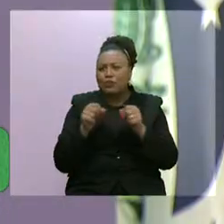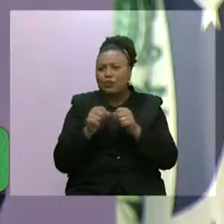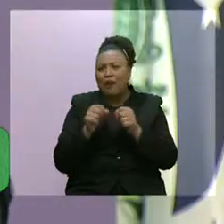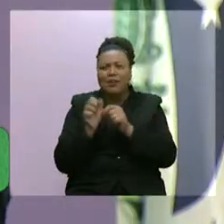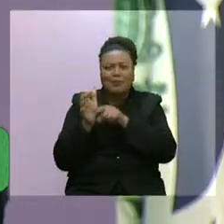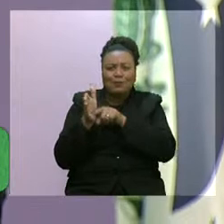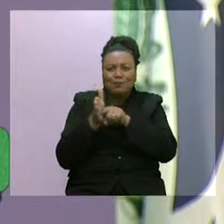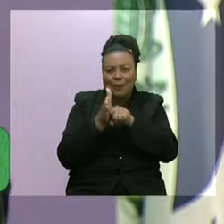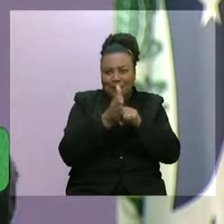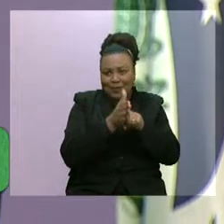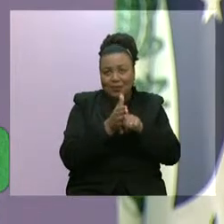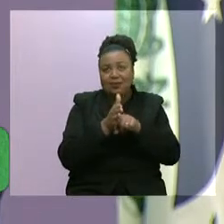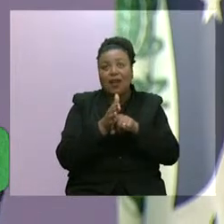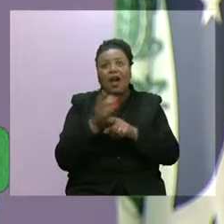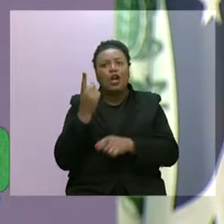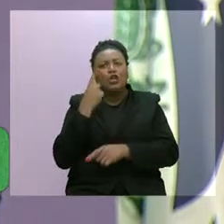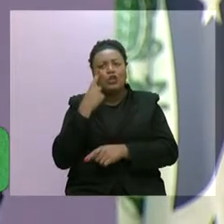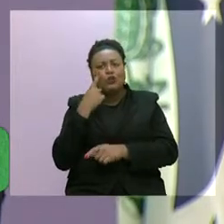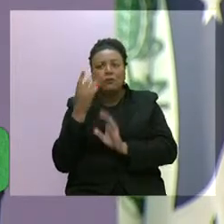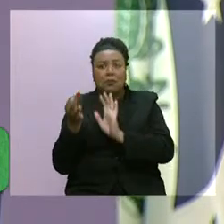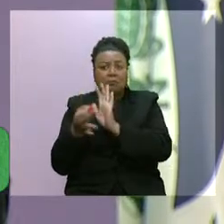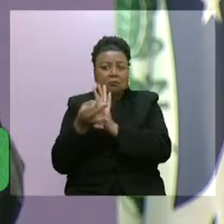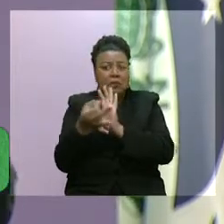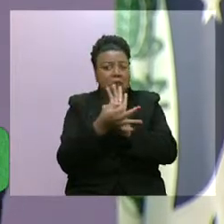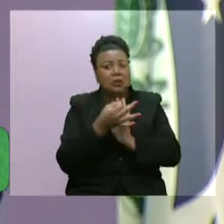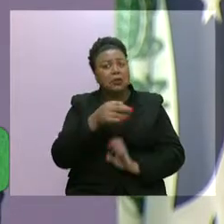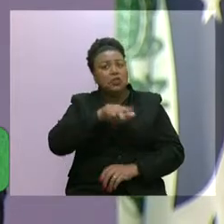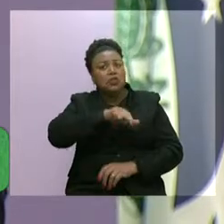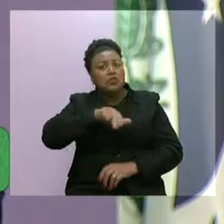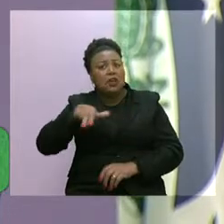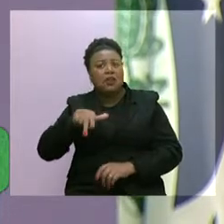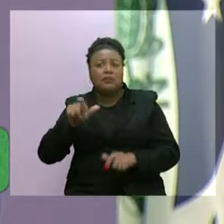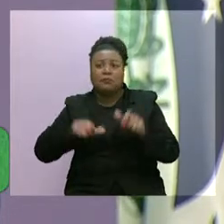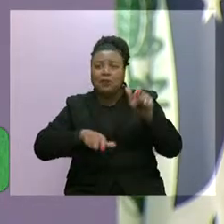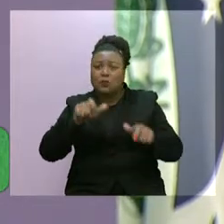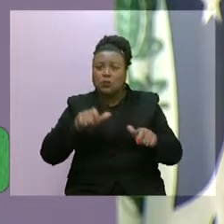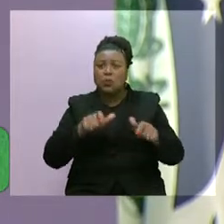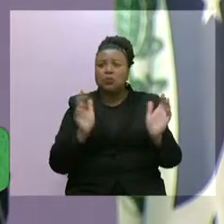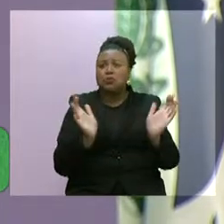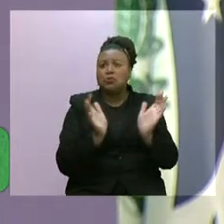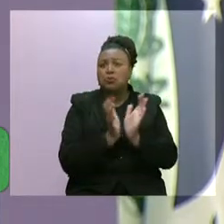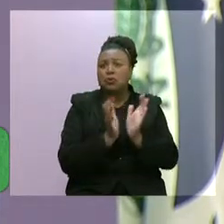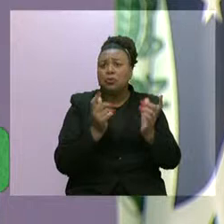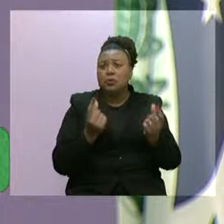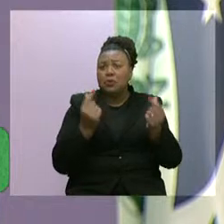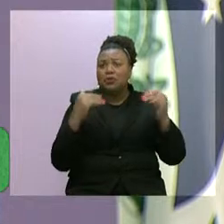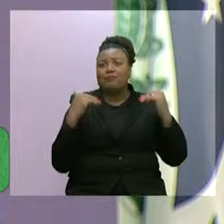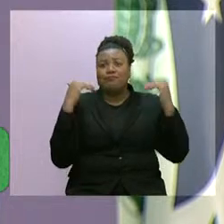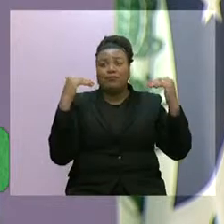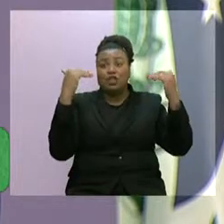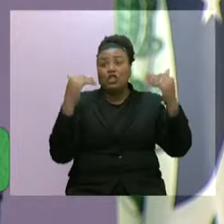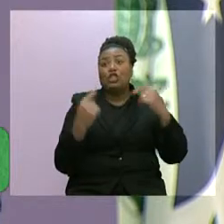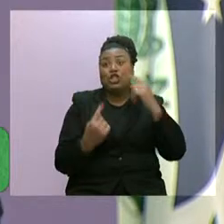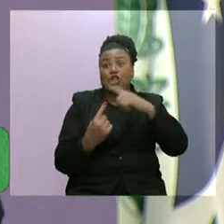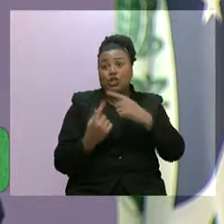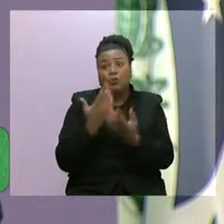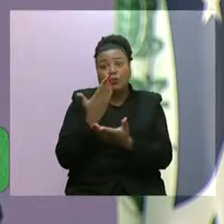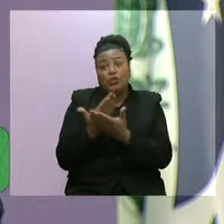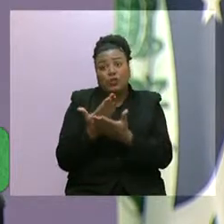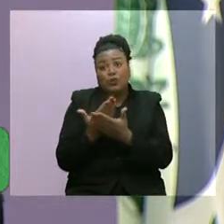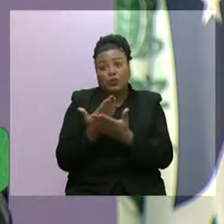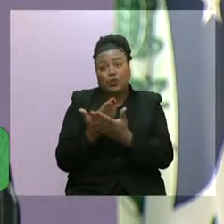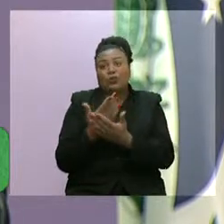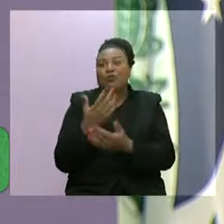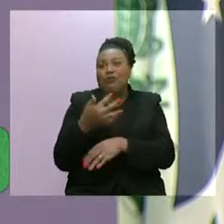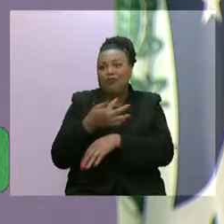de pesquisa, a gente ouve pessoas de diferentes classes sociais e tipos de educação formal. Então, muitas